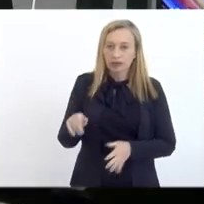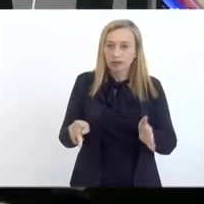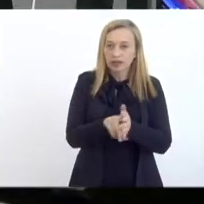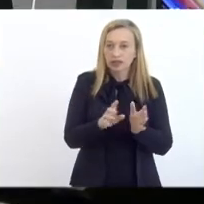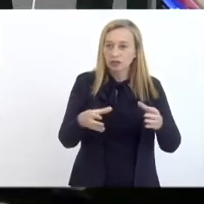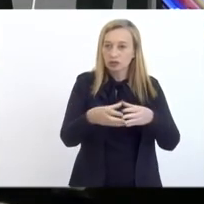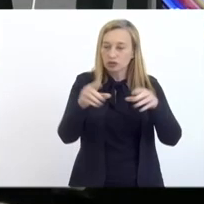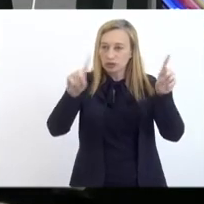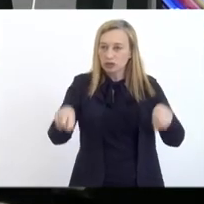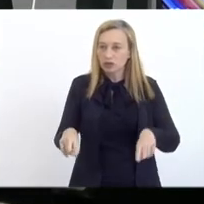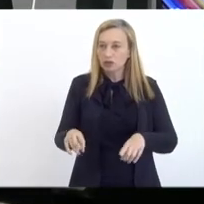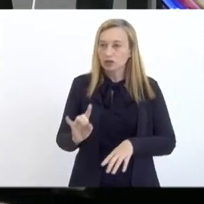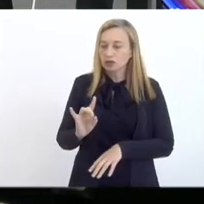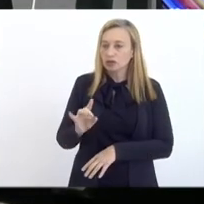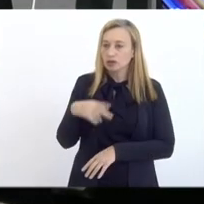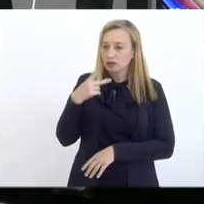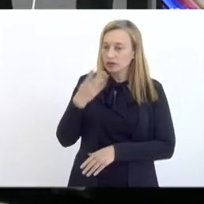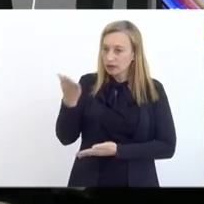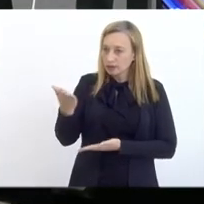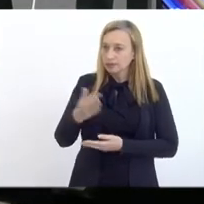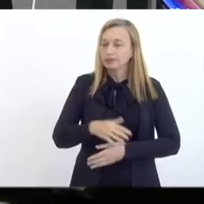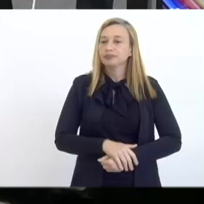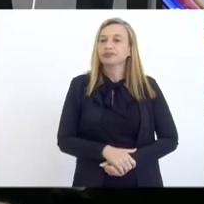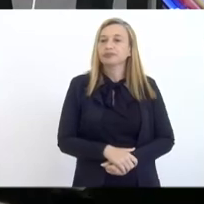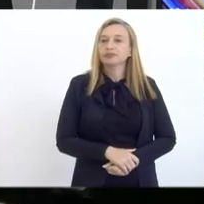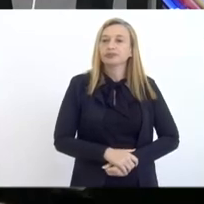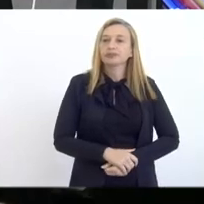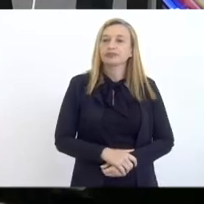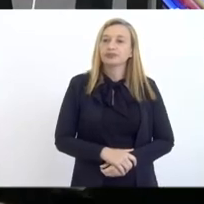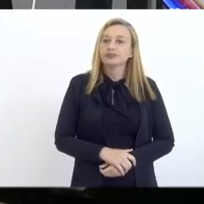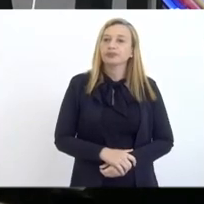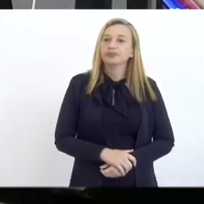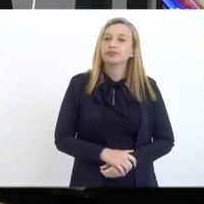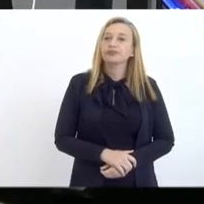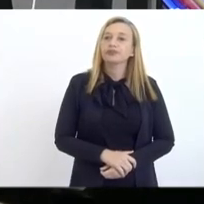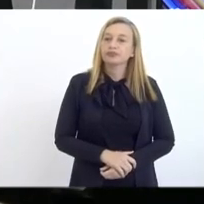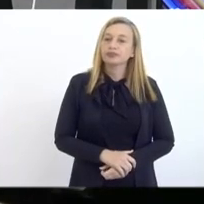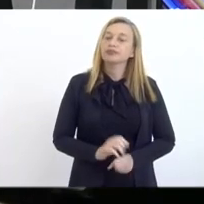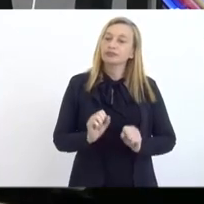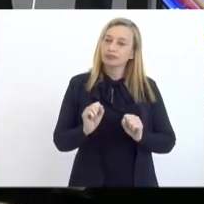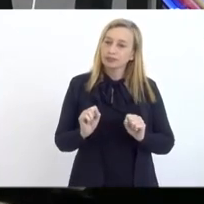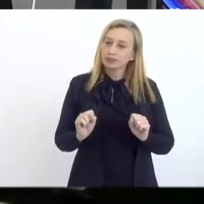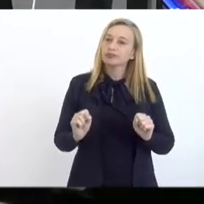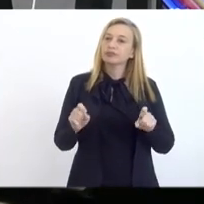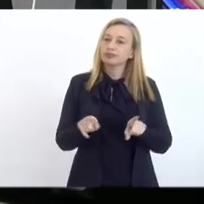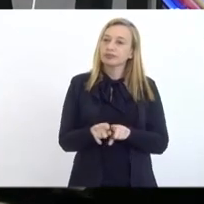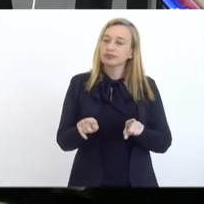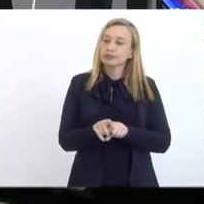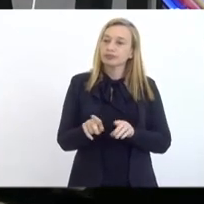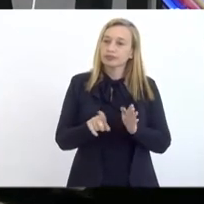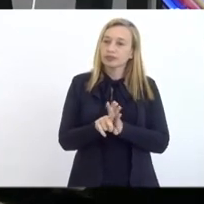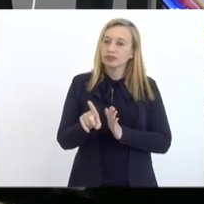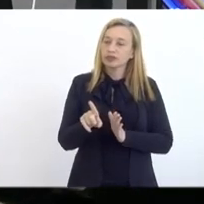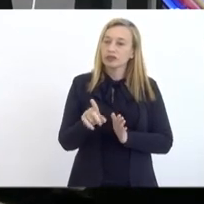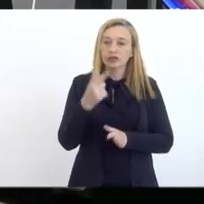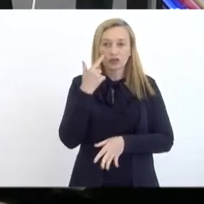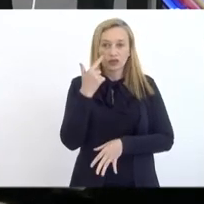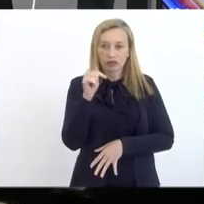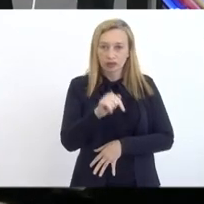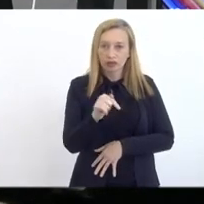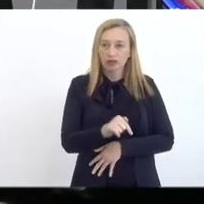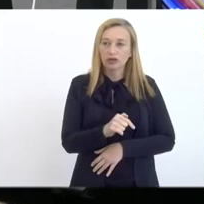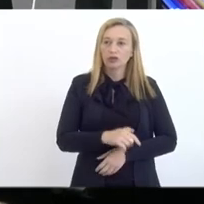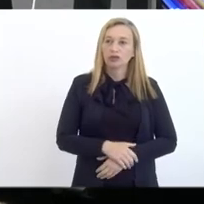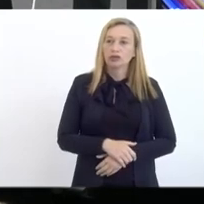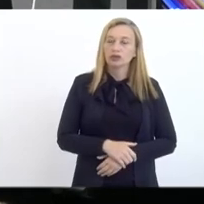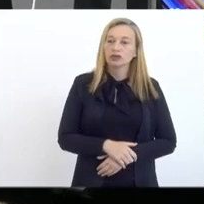Comissão de Servidores. Faço um pequeno adendo, deputado Felipe Soares. E aí, Vossa Excelência tem o mérito disso também. A gente tem tentado dar aqui